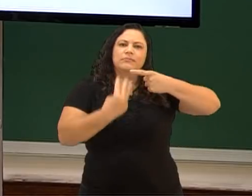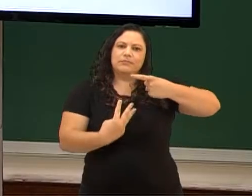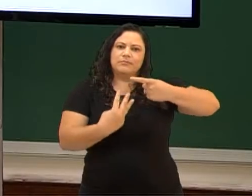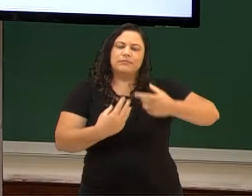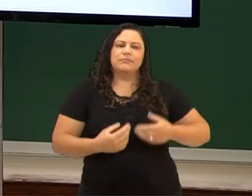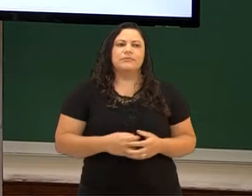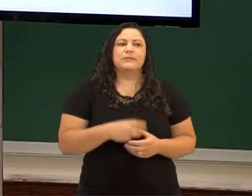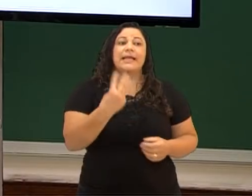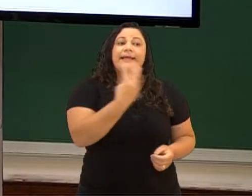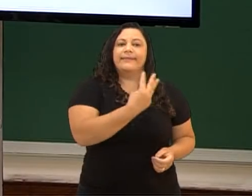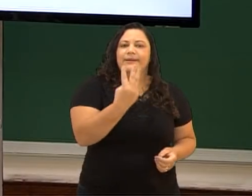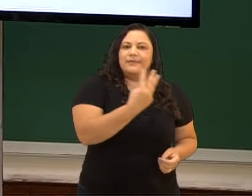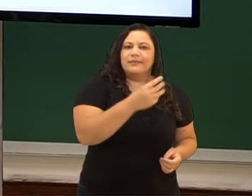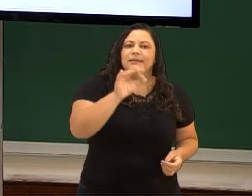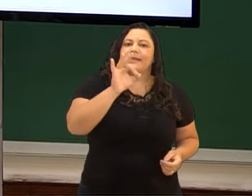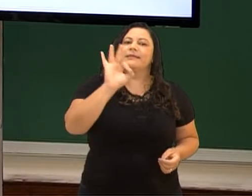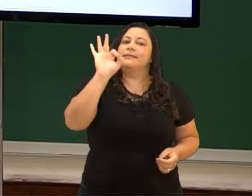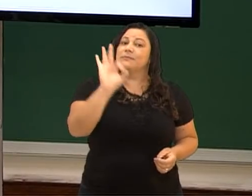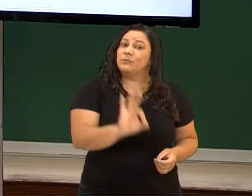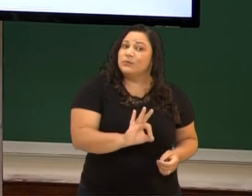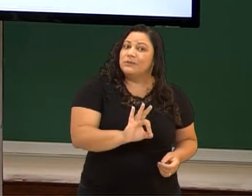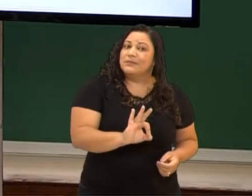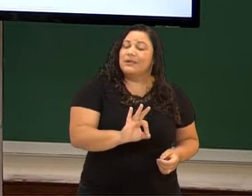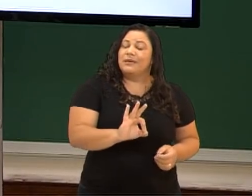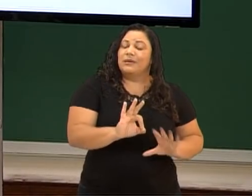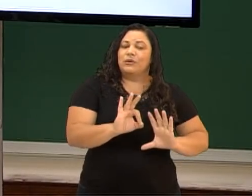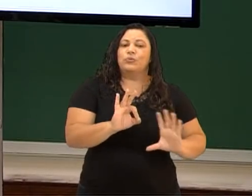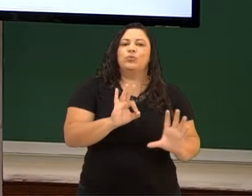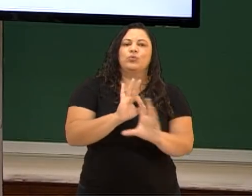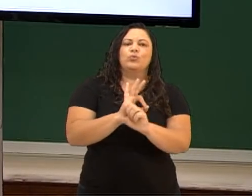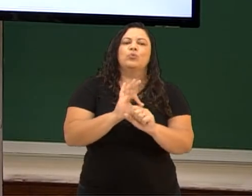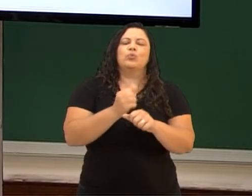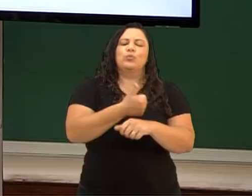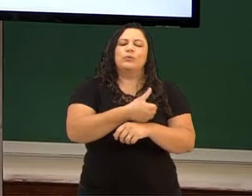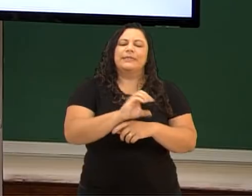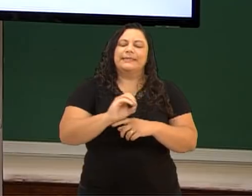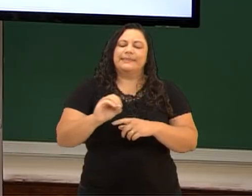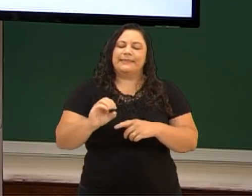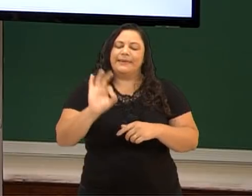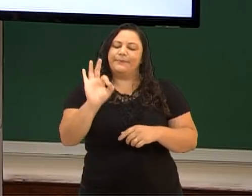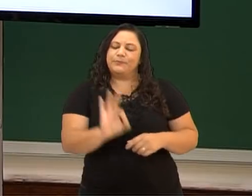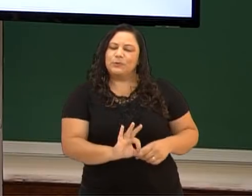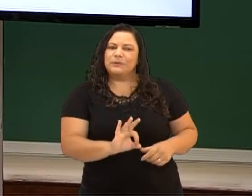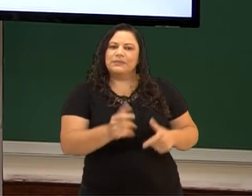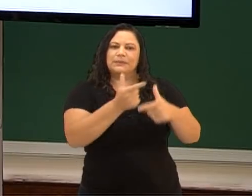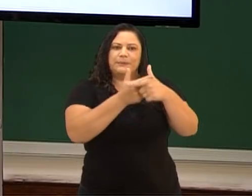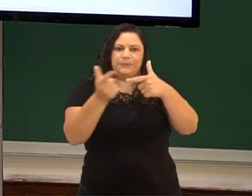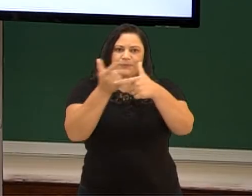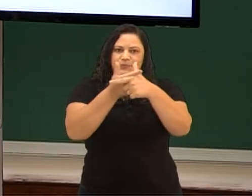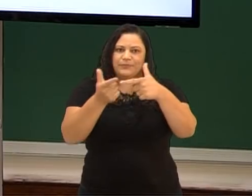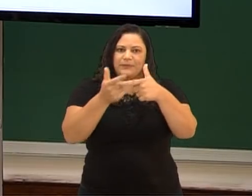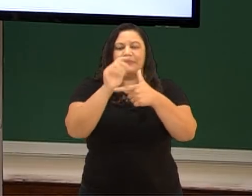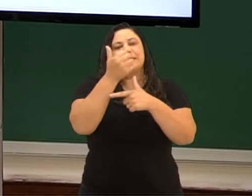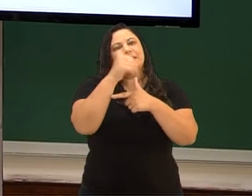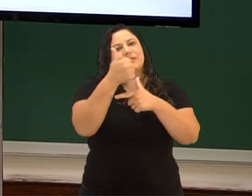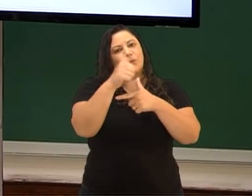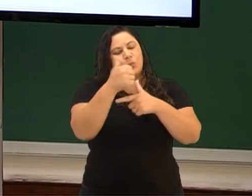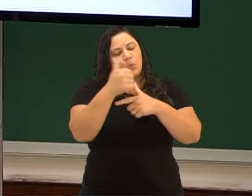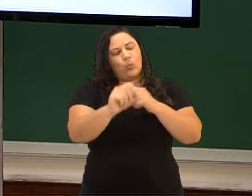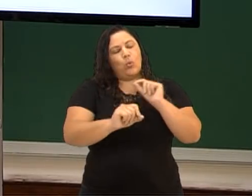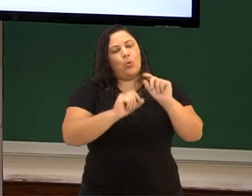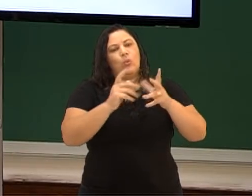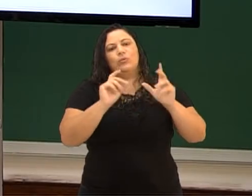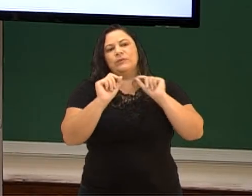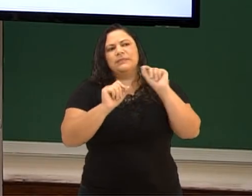Ó, 33% de 100%, dividir por 3, né? 33 divididos por 3, 11. 100 divididos